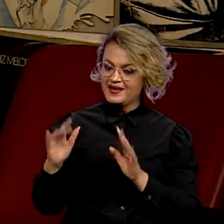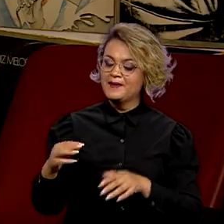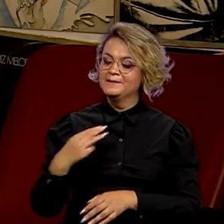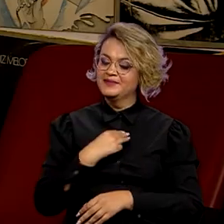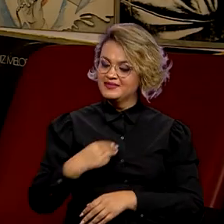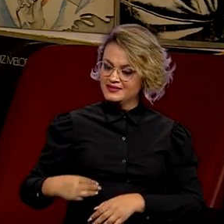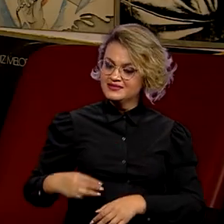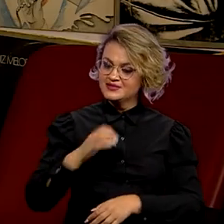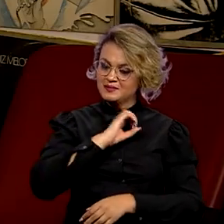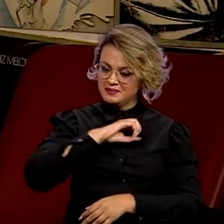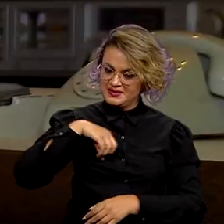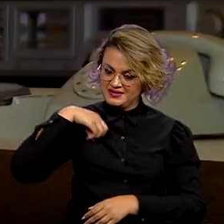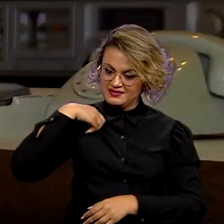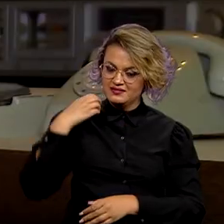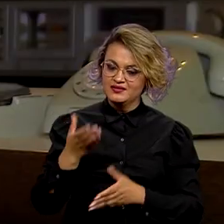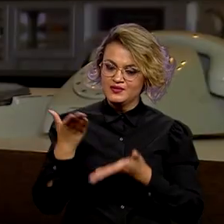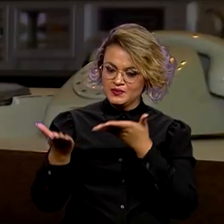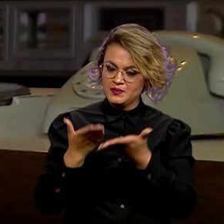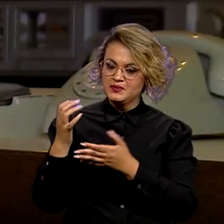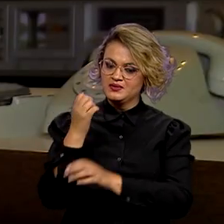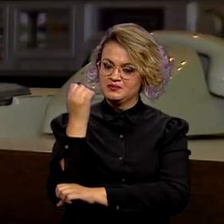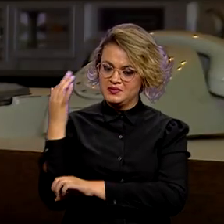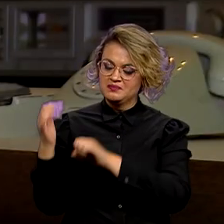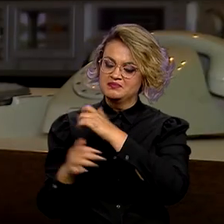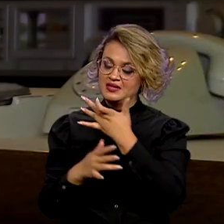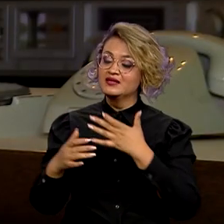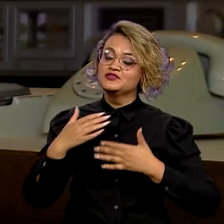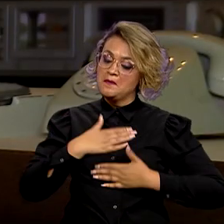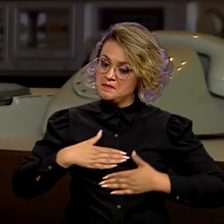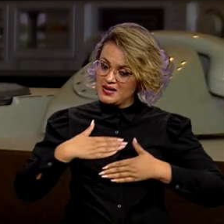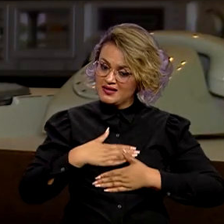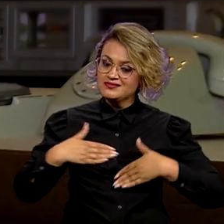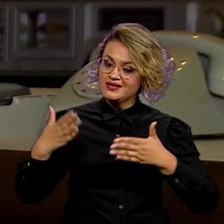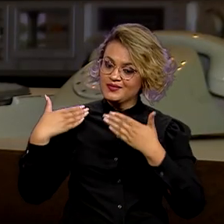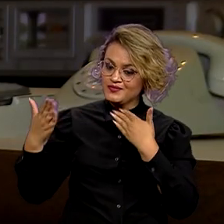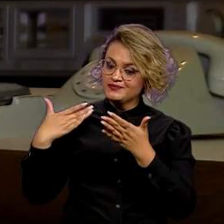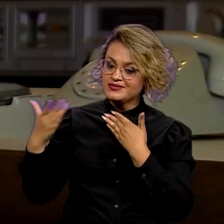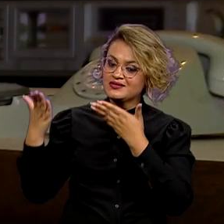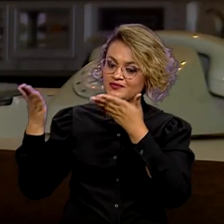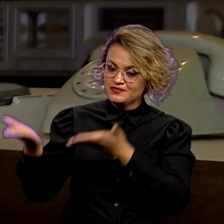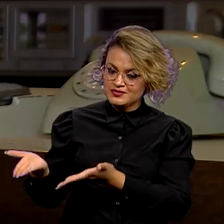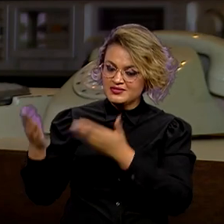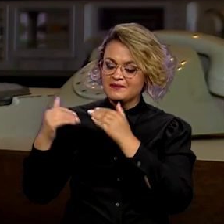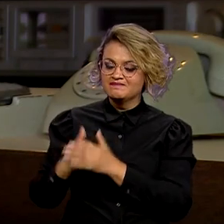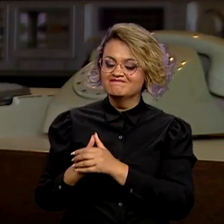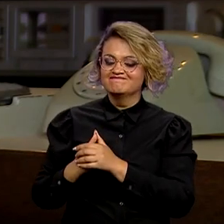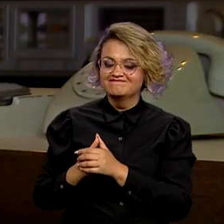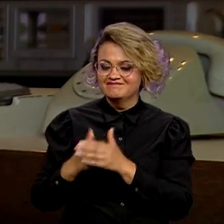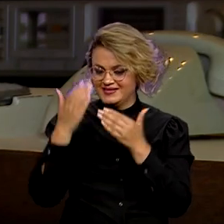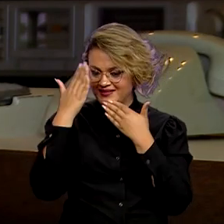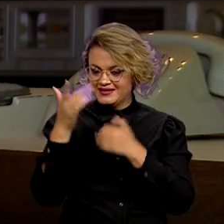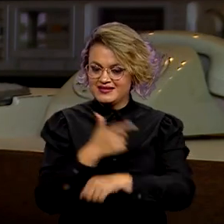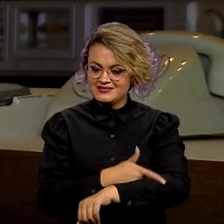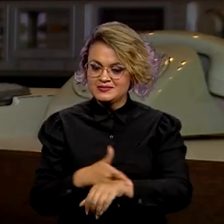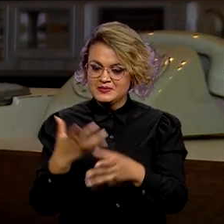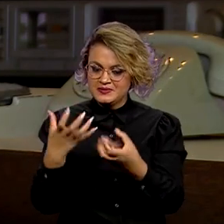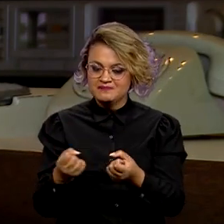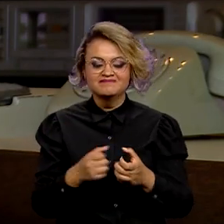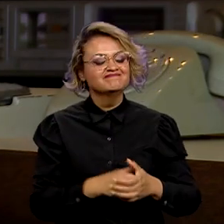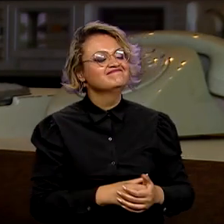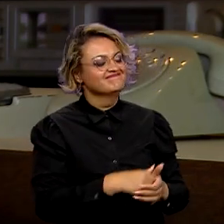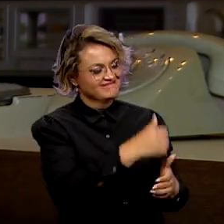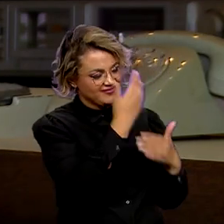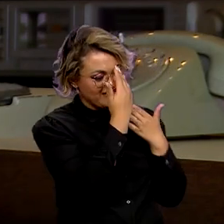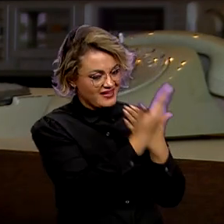Marina Silva, ministra do Meio Ambiente e Mudança do Clima, primeiro é um prazer, uma honra tê-la aqui no Brasil em Dia. Obrigada pela gentileza da entrevista. Eu é